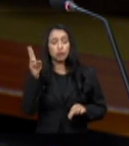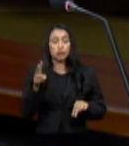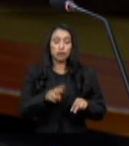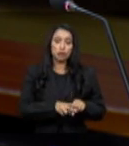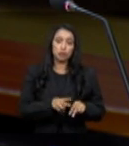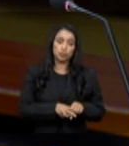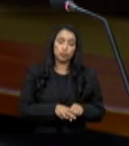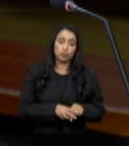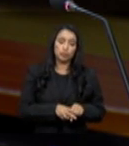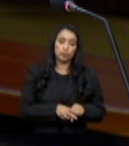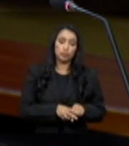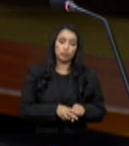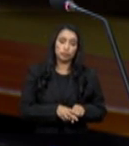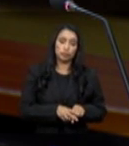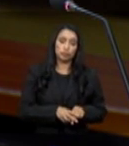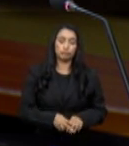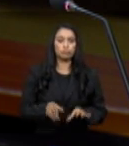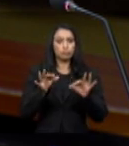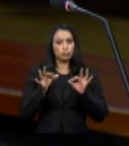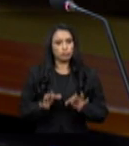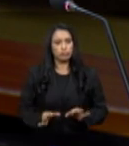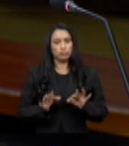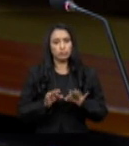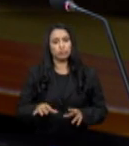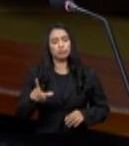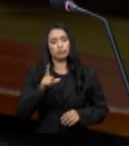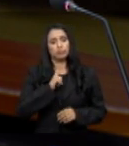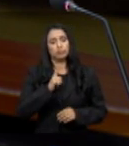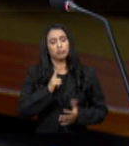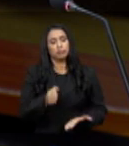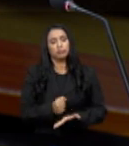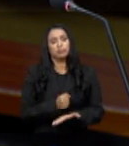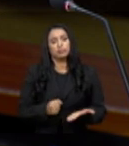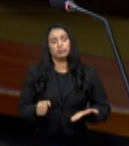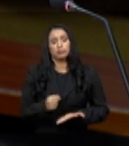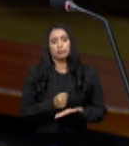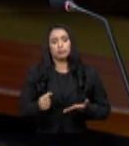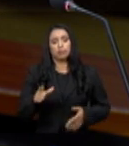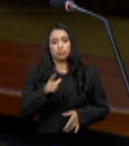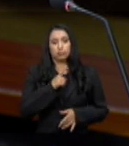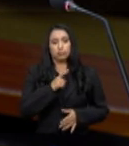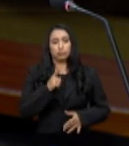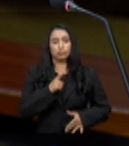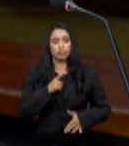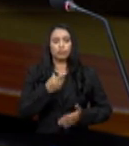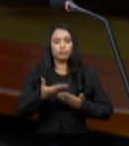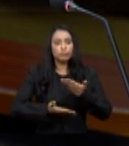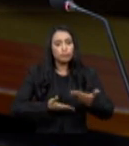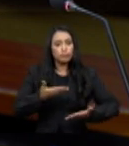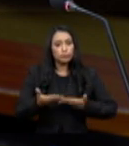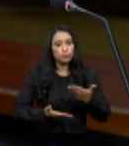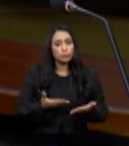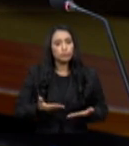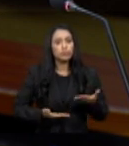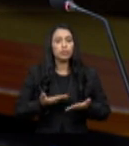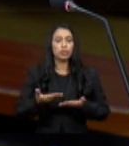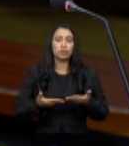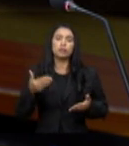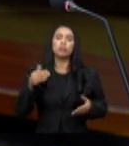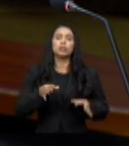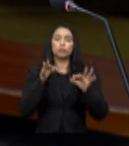a luz da garantia que se tem como fundamental de obter um tratamento prisional digno